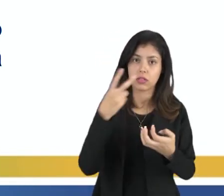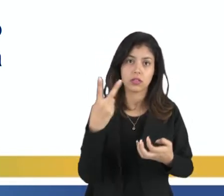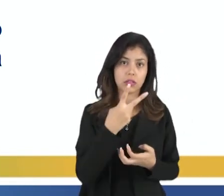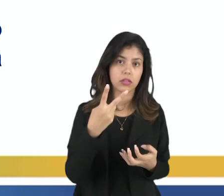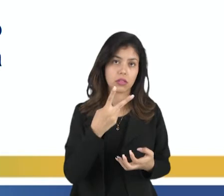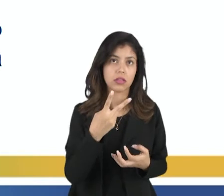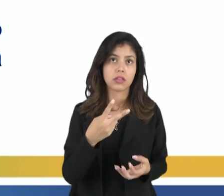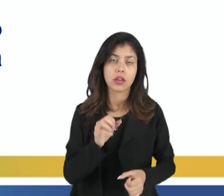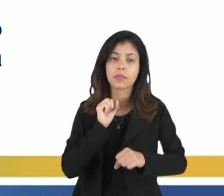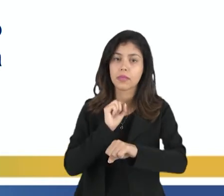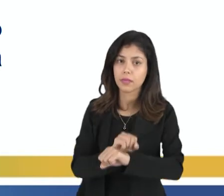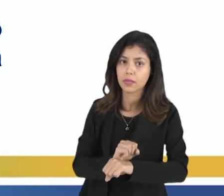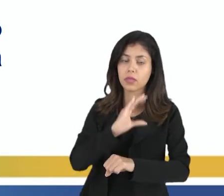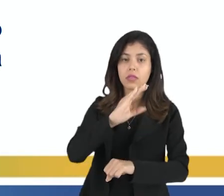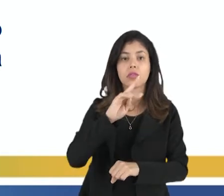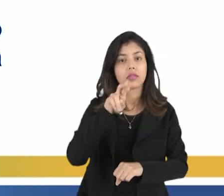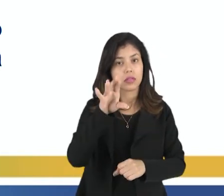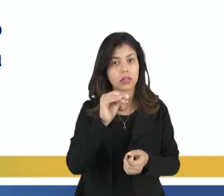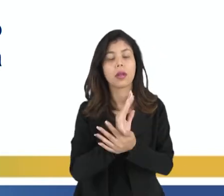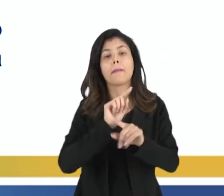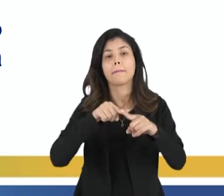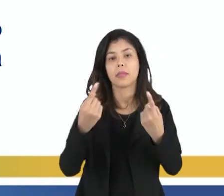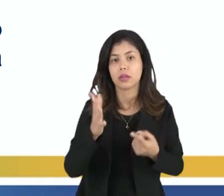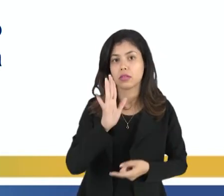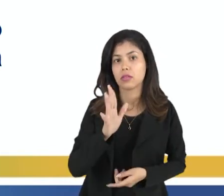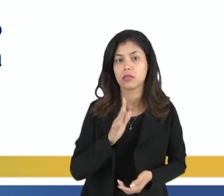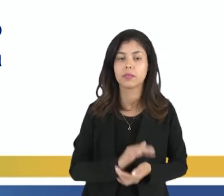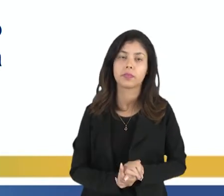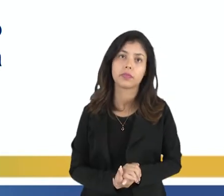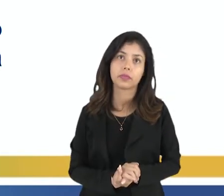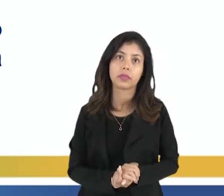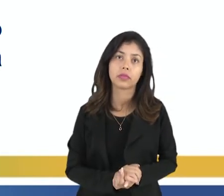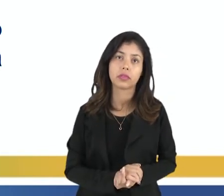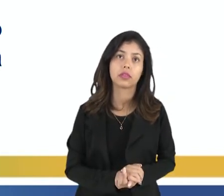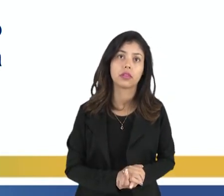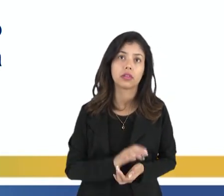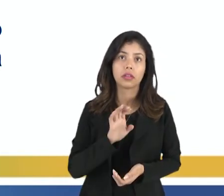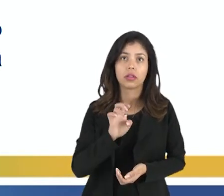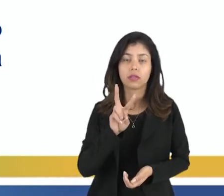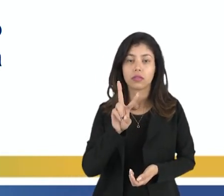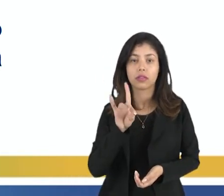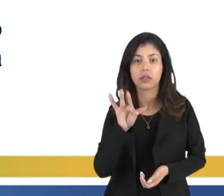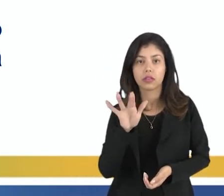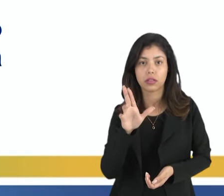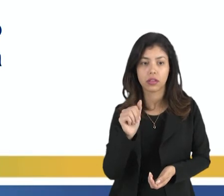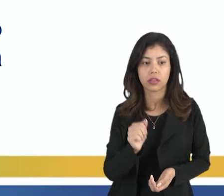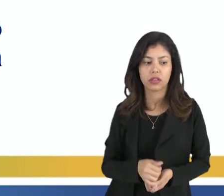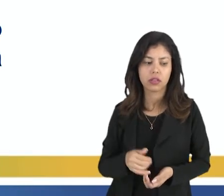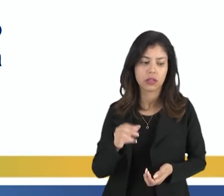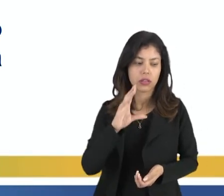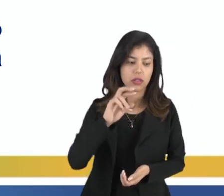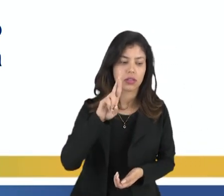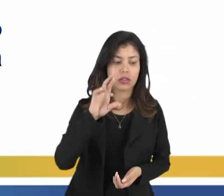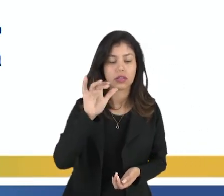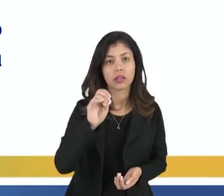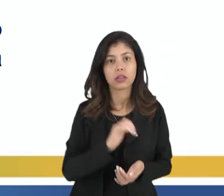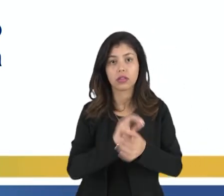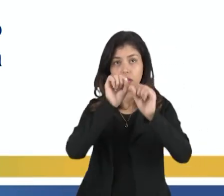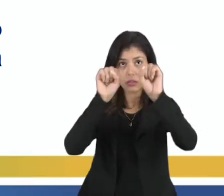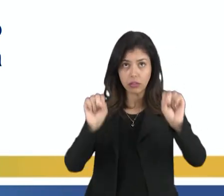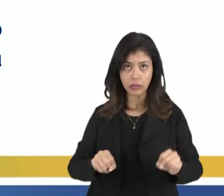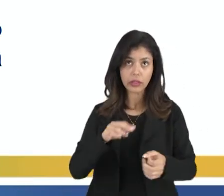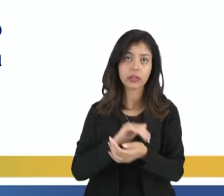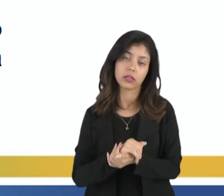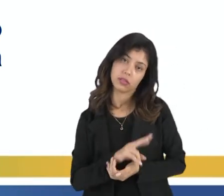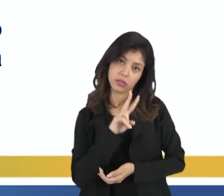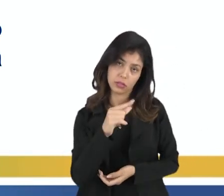foram contidas, né, mas elas já começaram a evidenciar, então, esse momento de crise do sistema colonial, né,